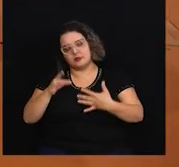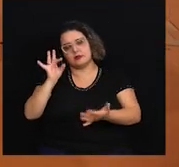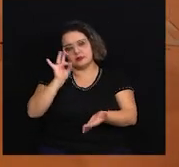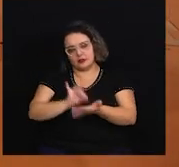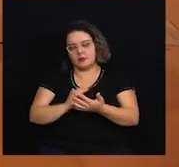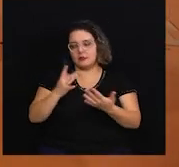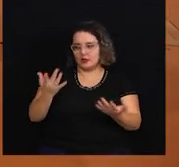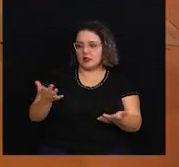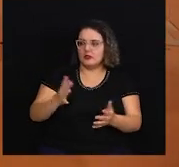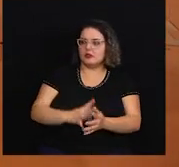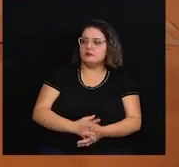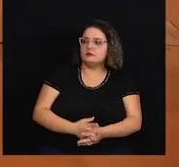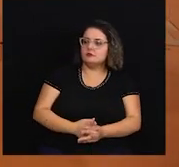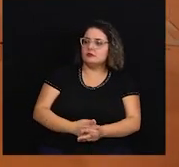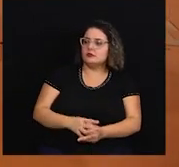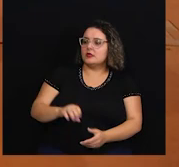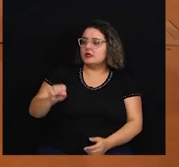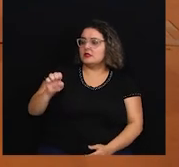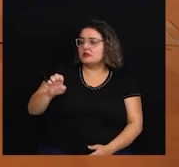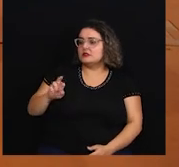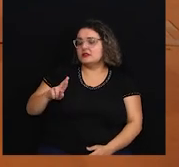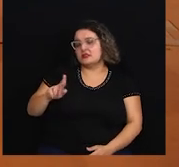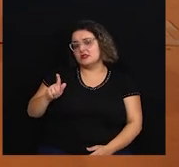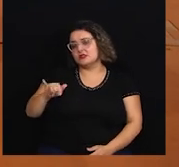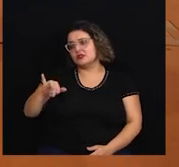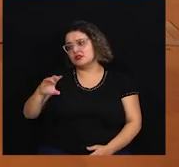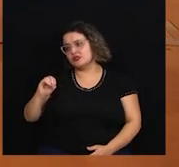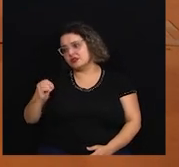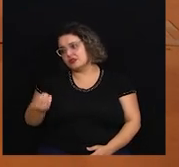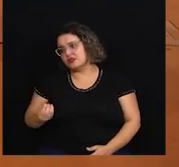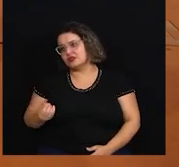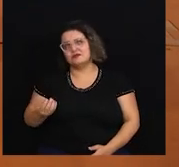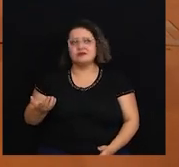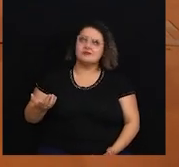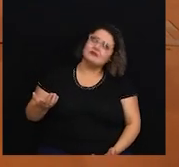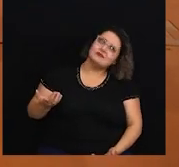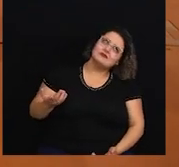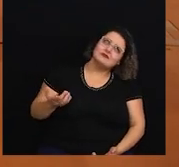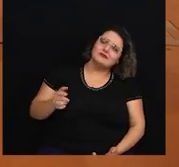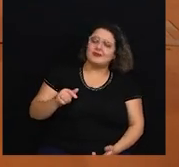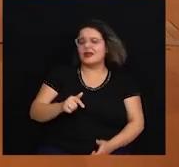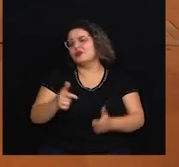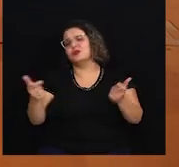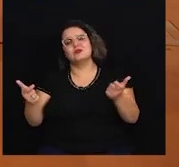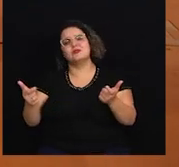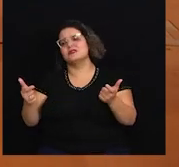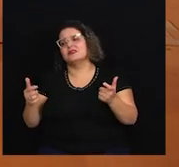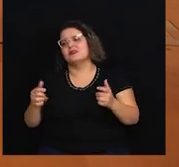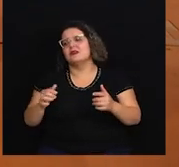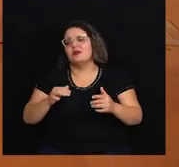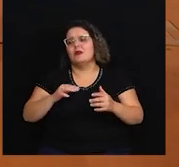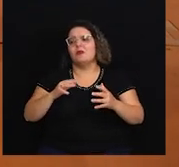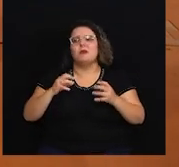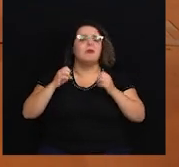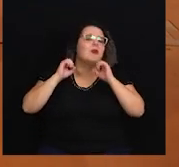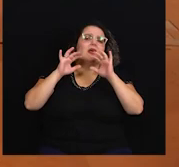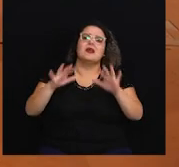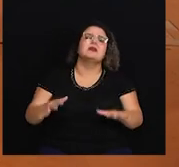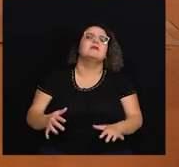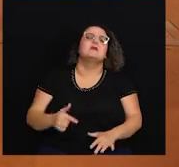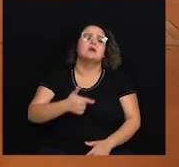agora Serginho Nem tudo são flores né vamos contar a história Agora vamos retornar pano de 2004 Rio de